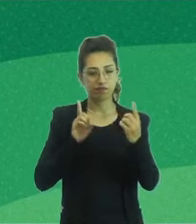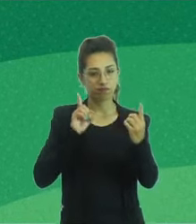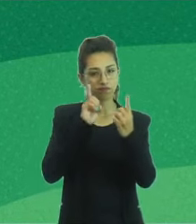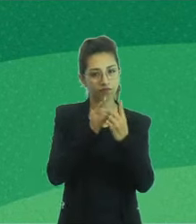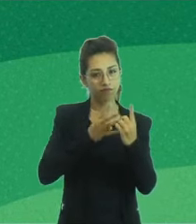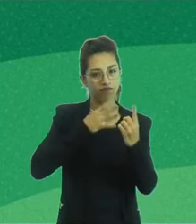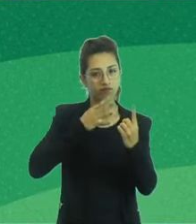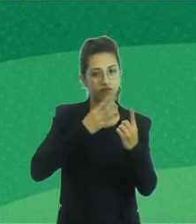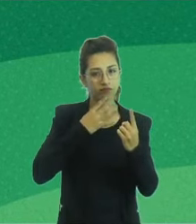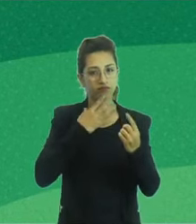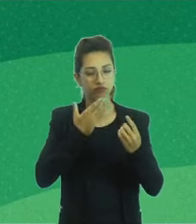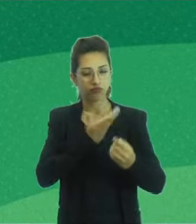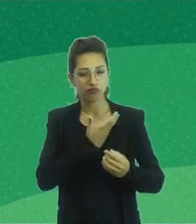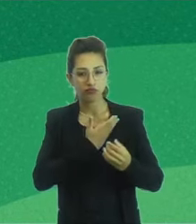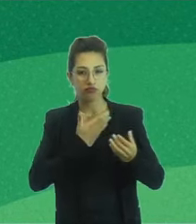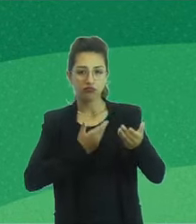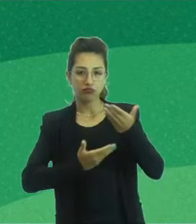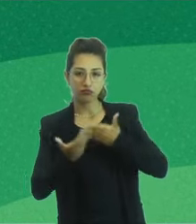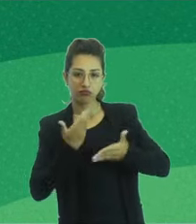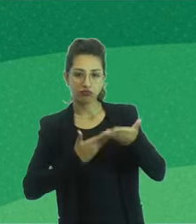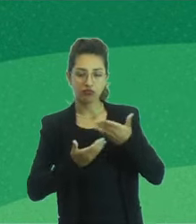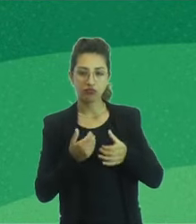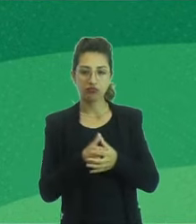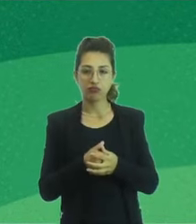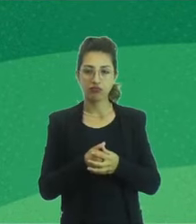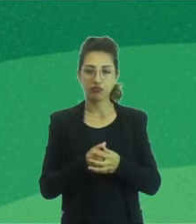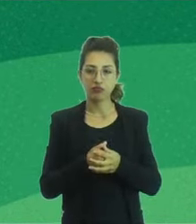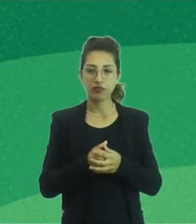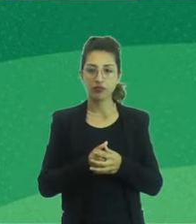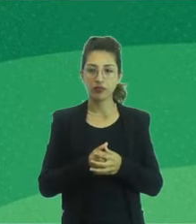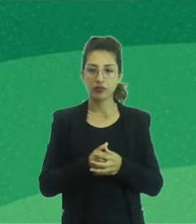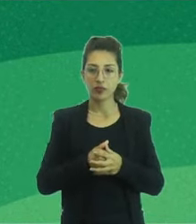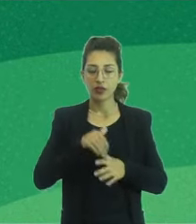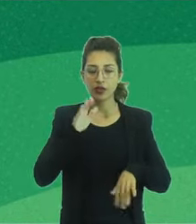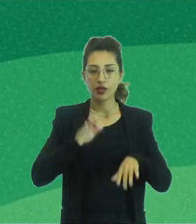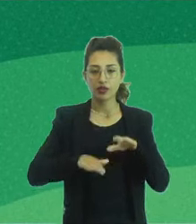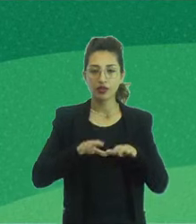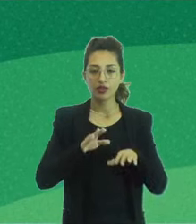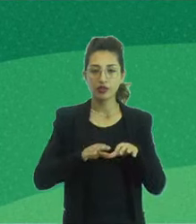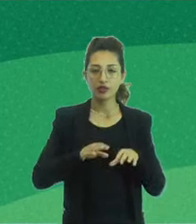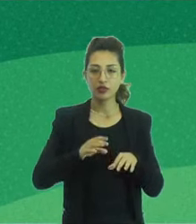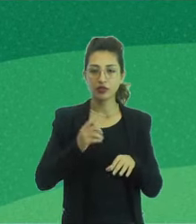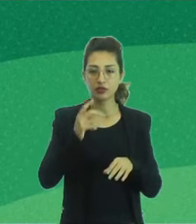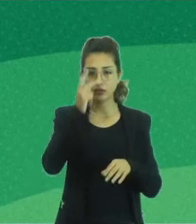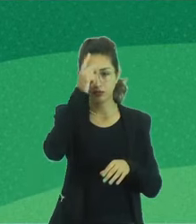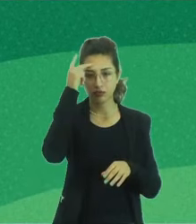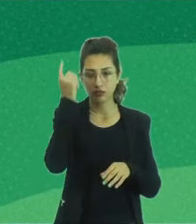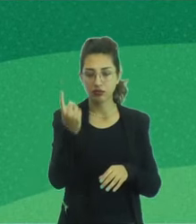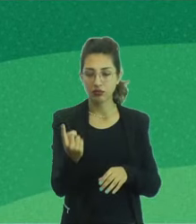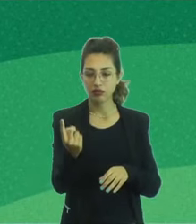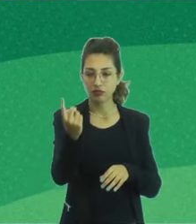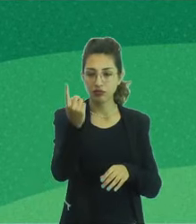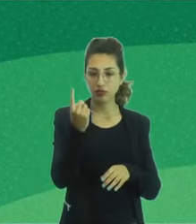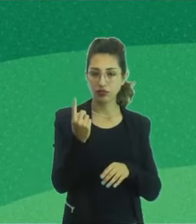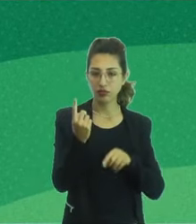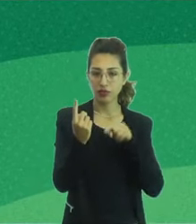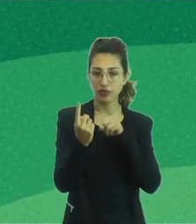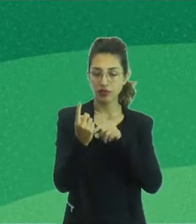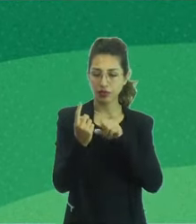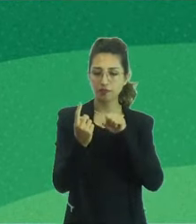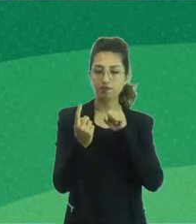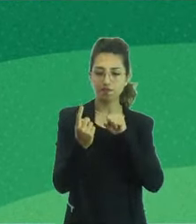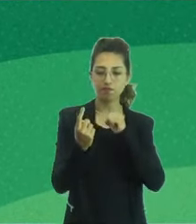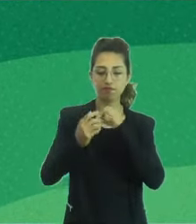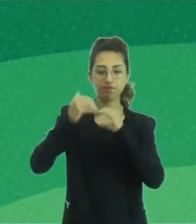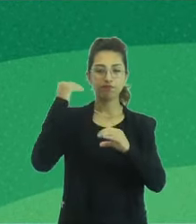meio maluca todo mundo e Às vezes a primeira pessoa que eu converso quando eu acordo falo Nossa vou mandar uma mensagem